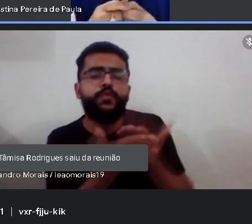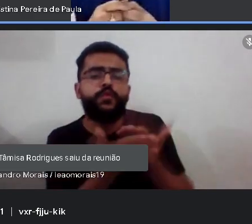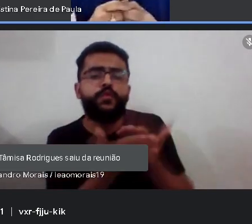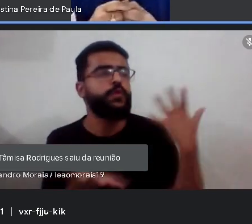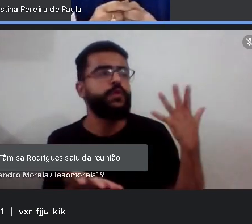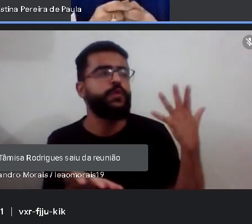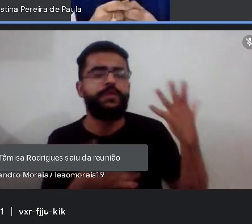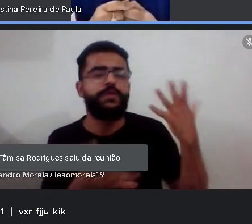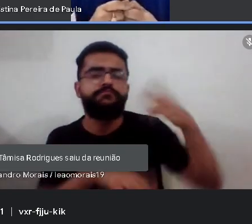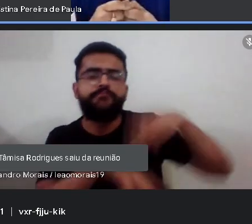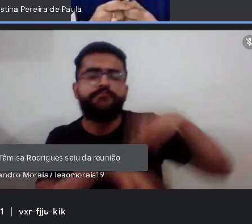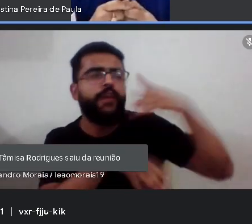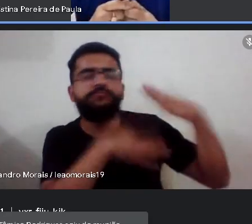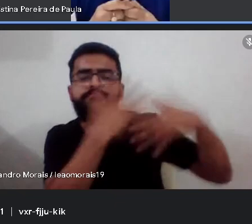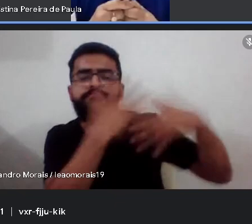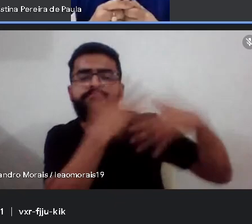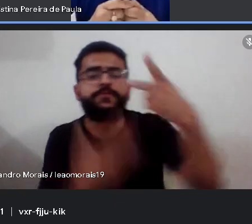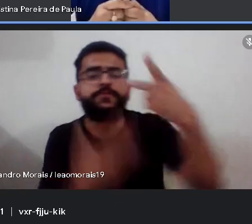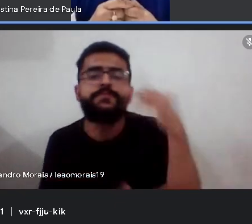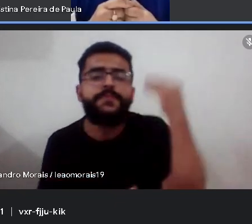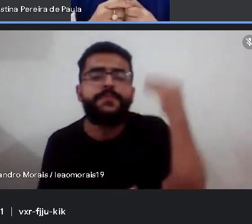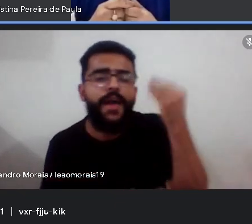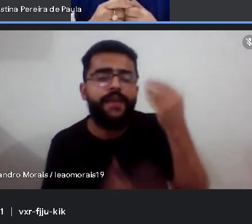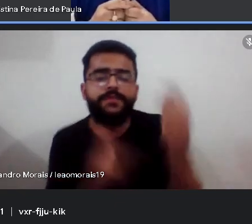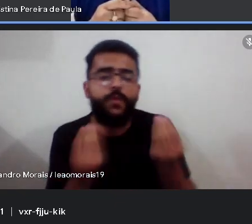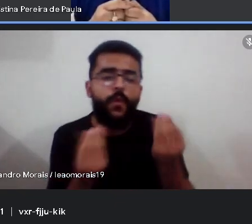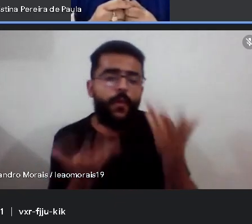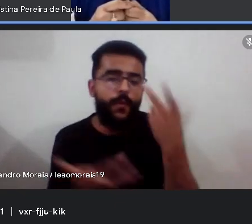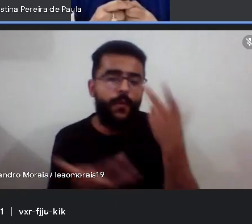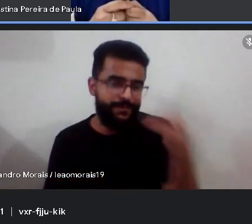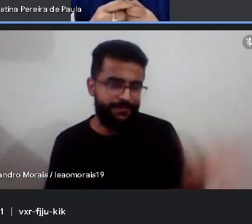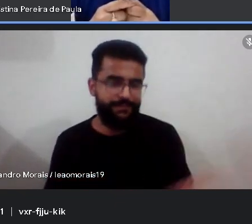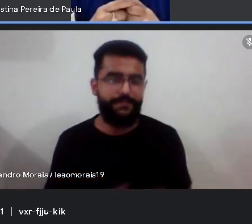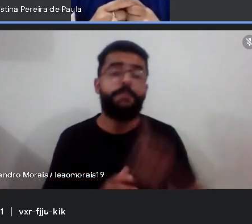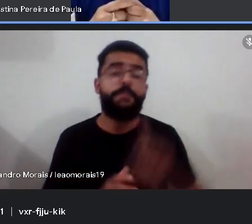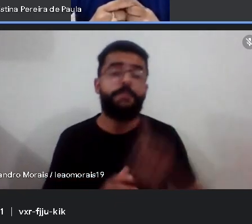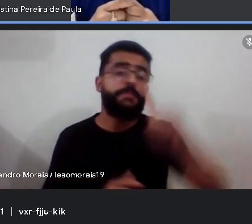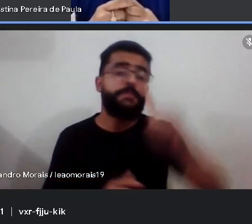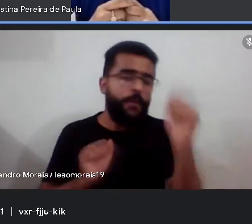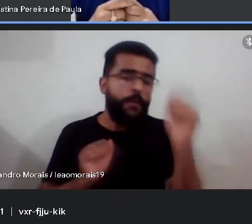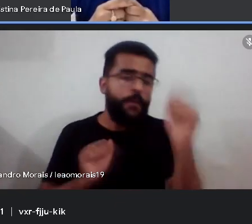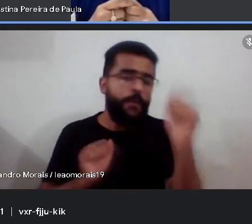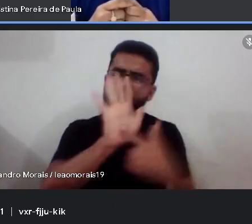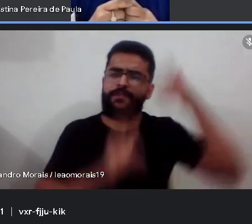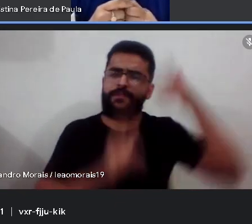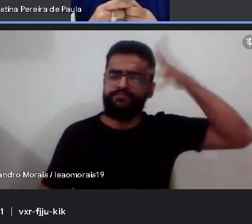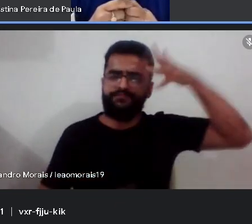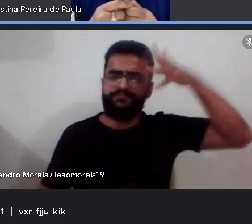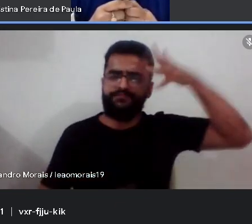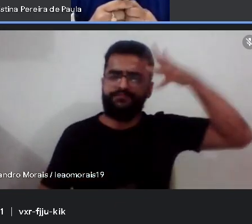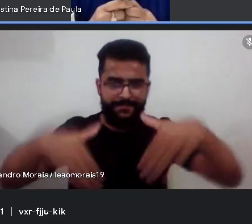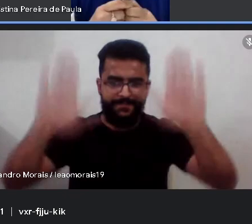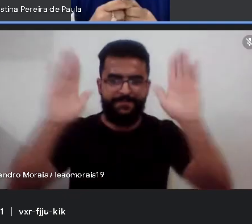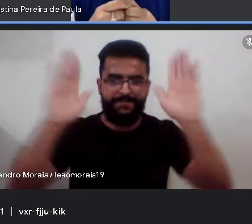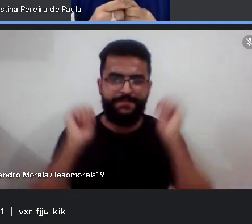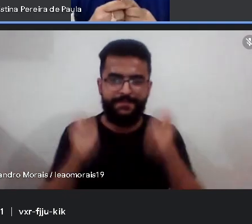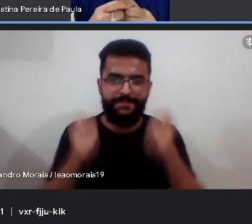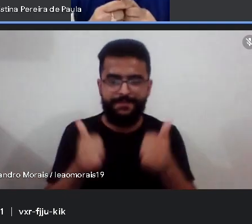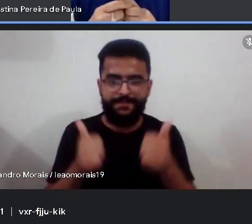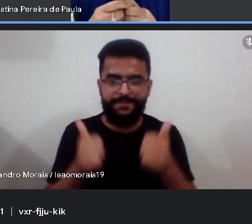As perguntas sobre a formação, sobre como é a sua experiência profissional.